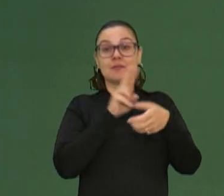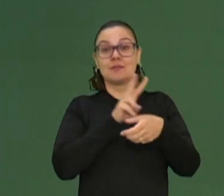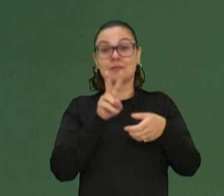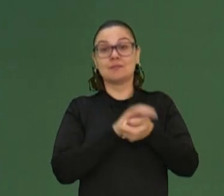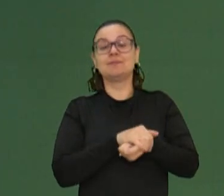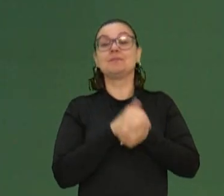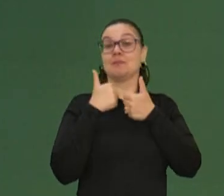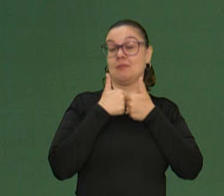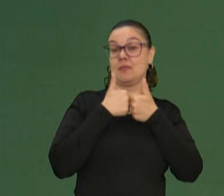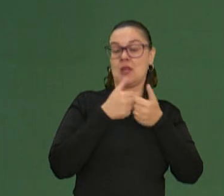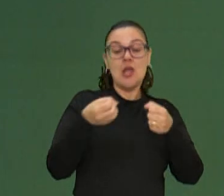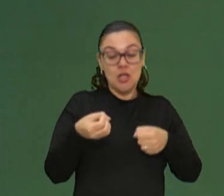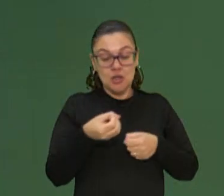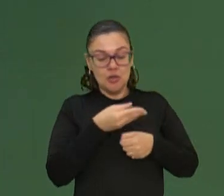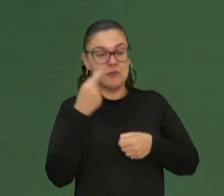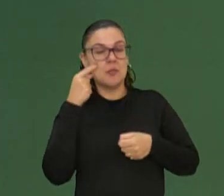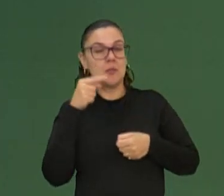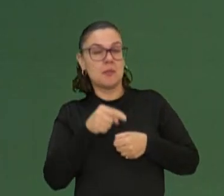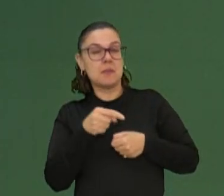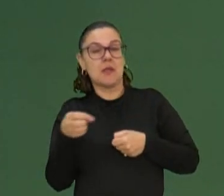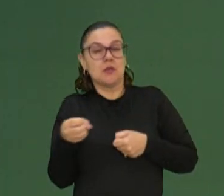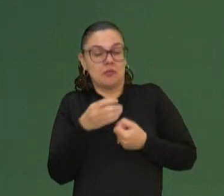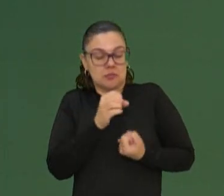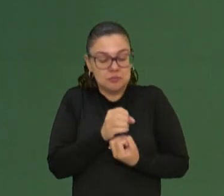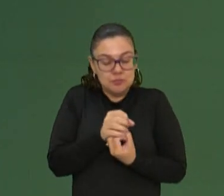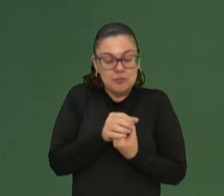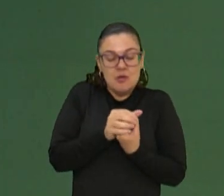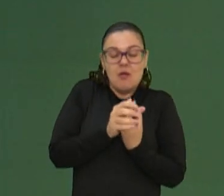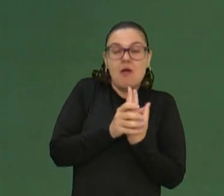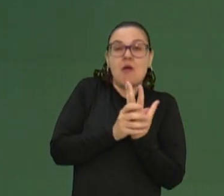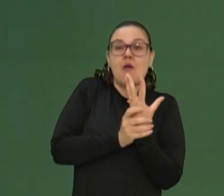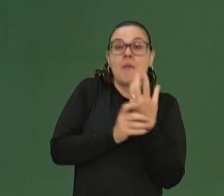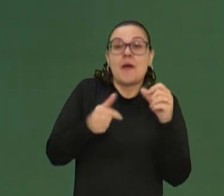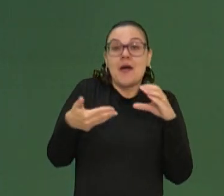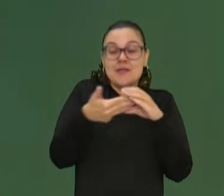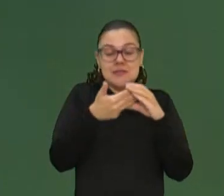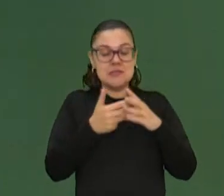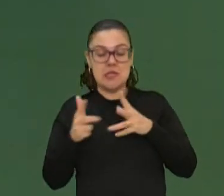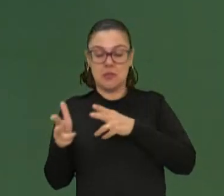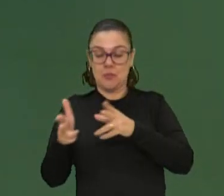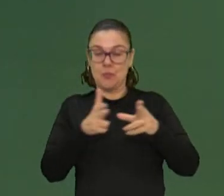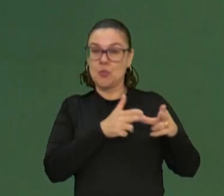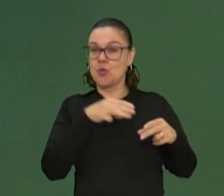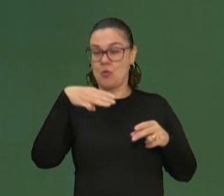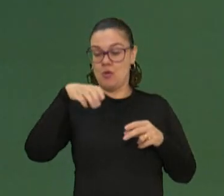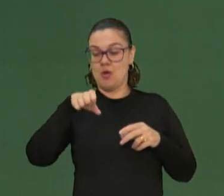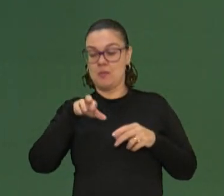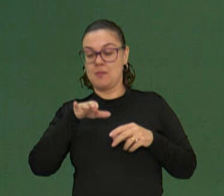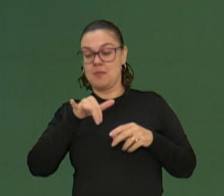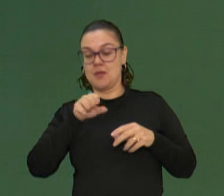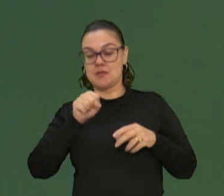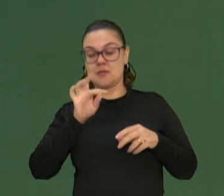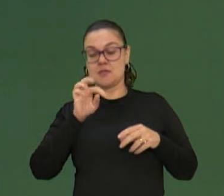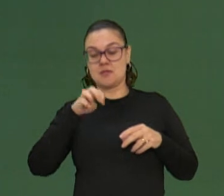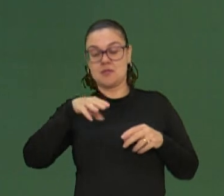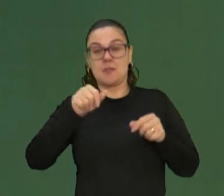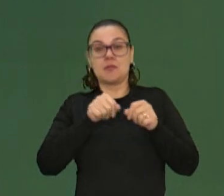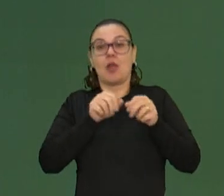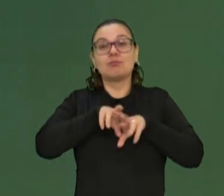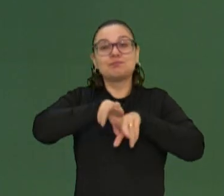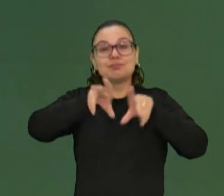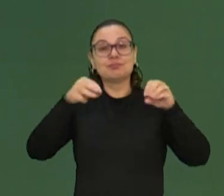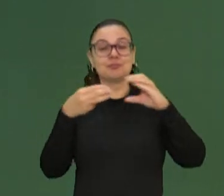planta é nova. Quando a planta é nova, as células elas têm uma função muito parecida com o meristema. Elas acabam produzindo diferentes